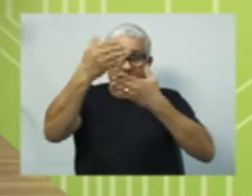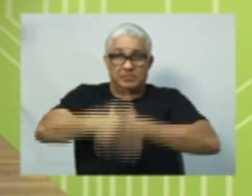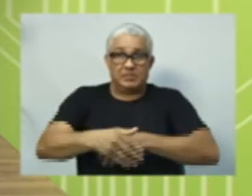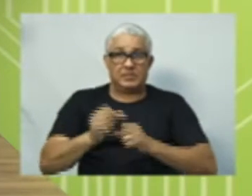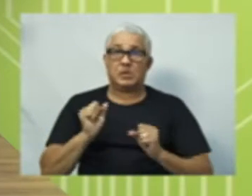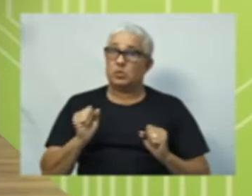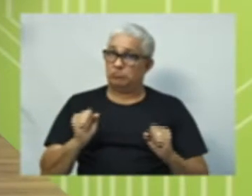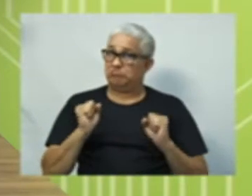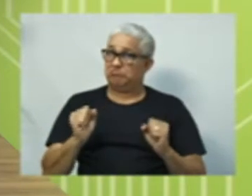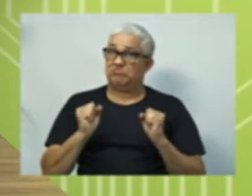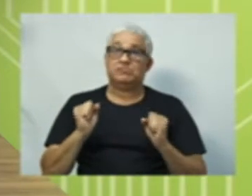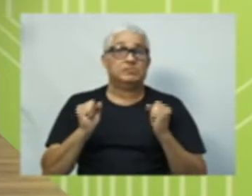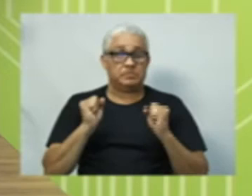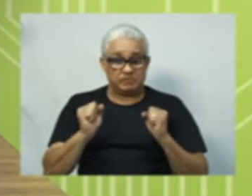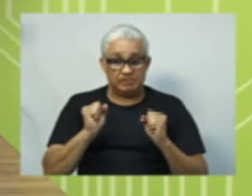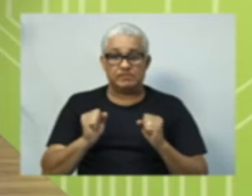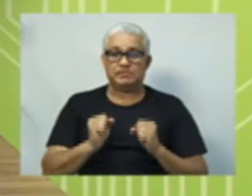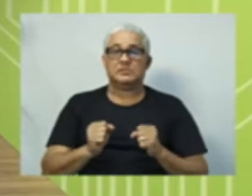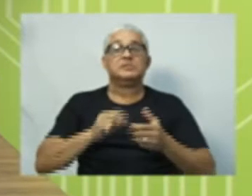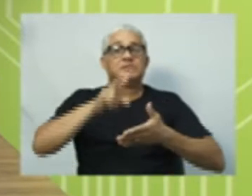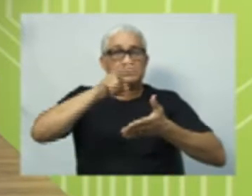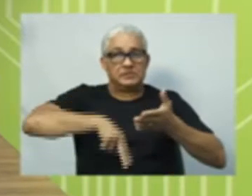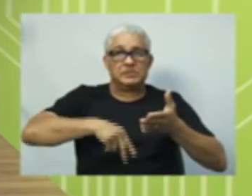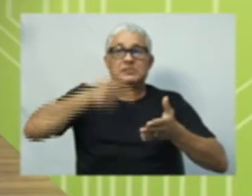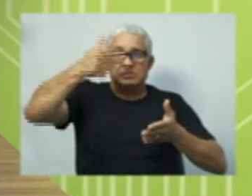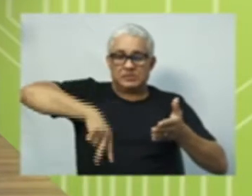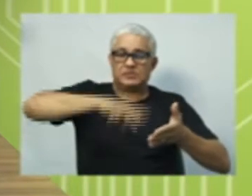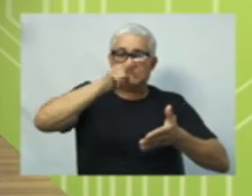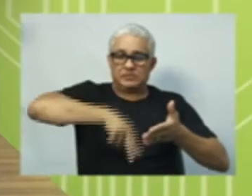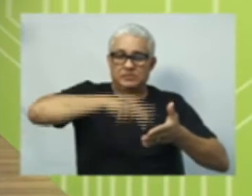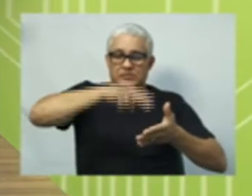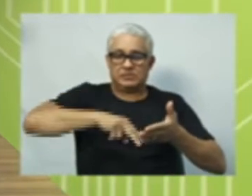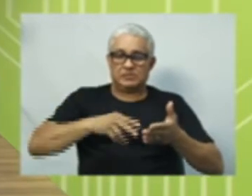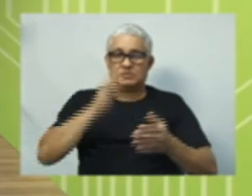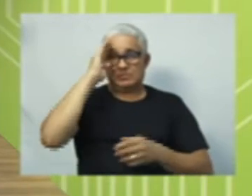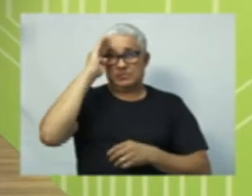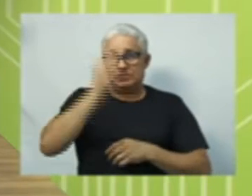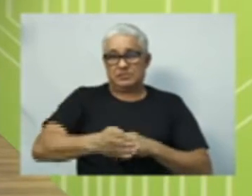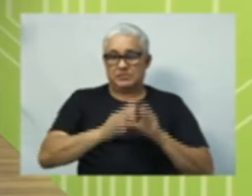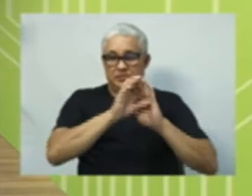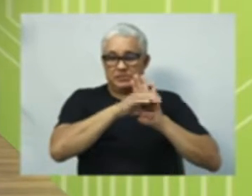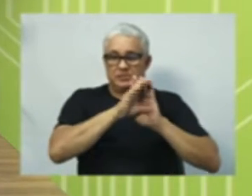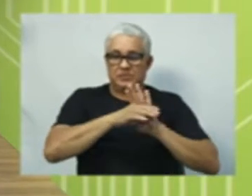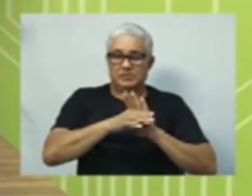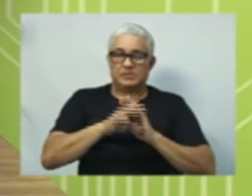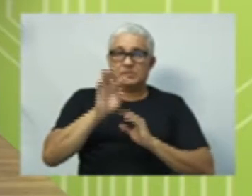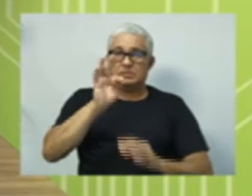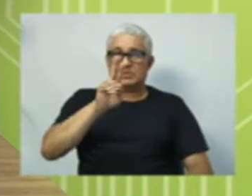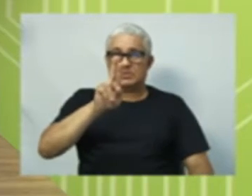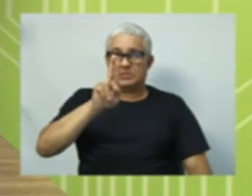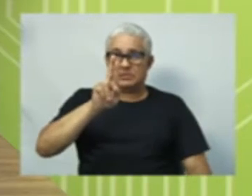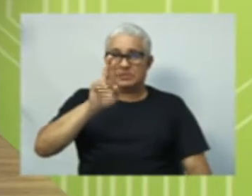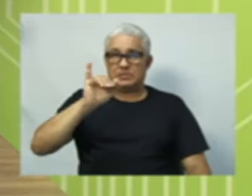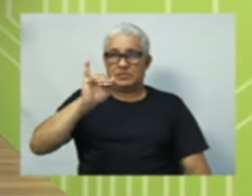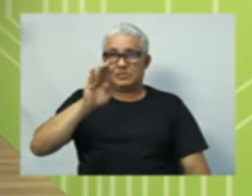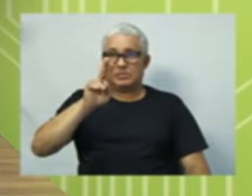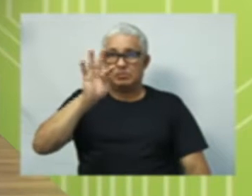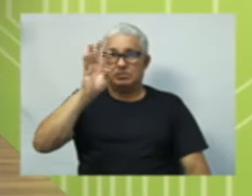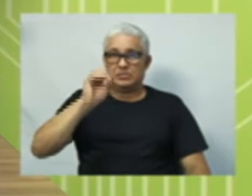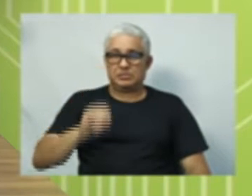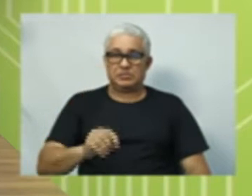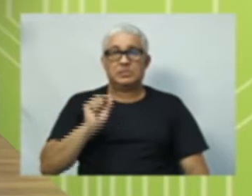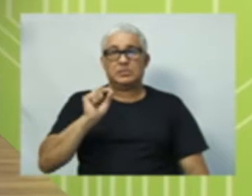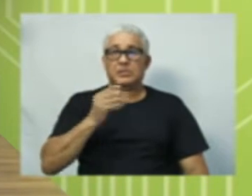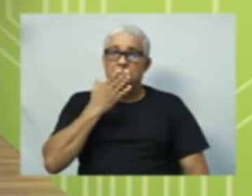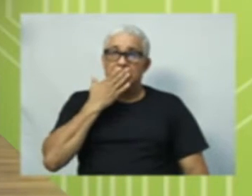isso pode cair na prova, hein? Então, leiam, releiam, principalmente os conceitos. Tributo. Portanto, o tributo é